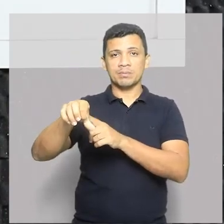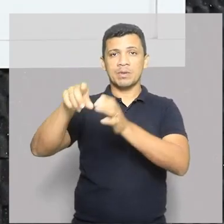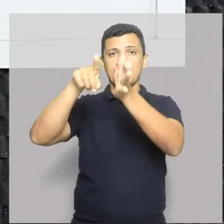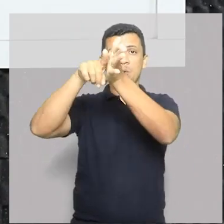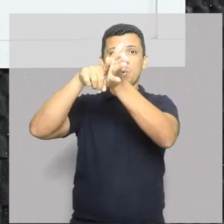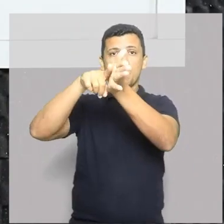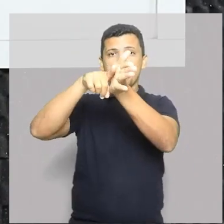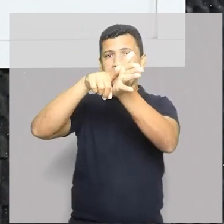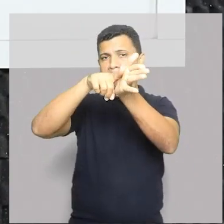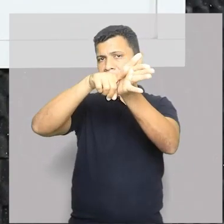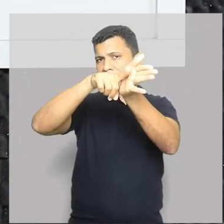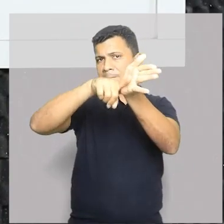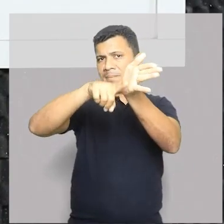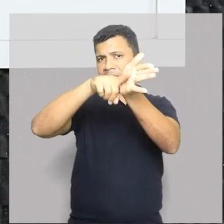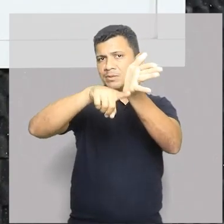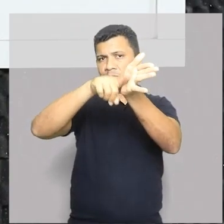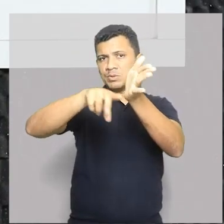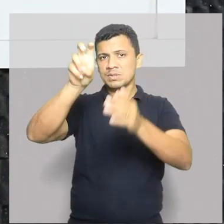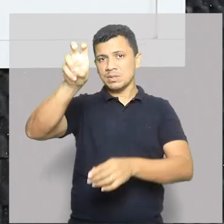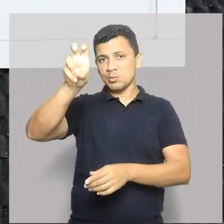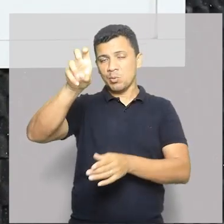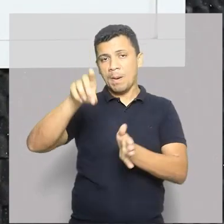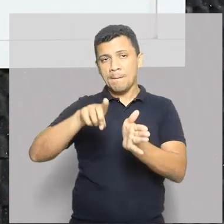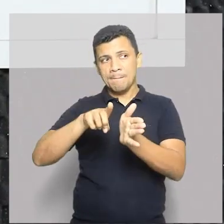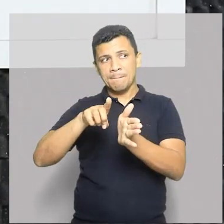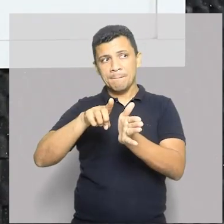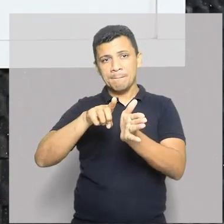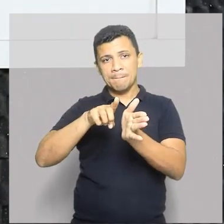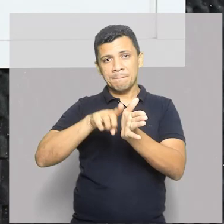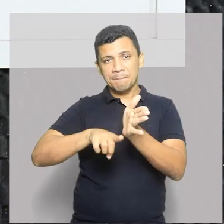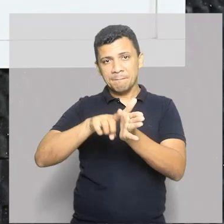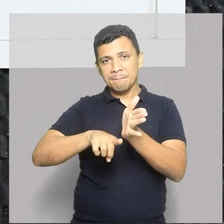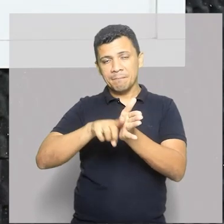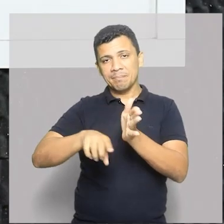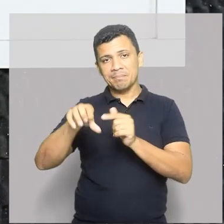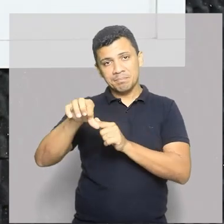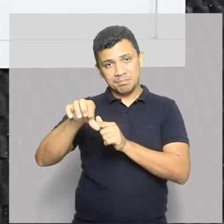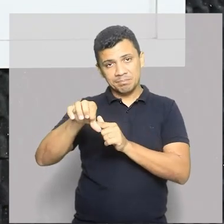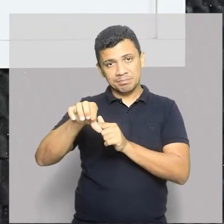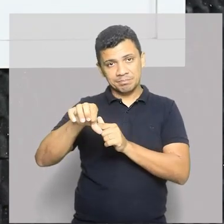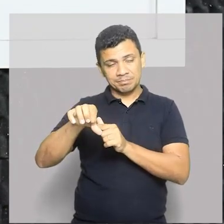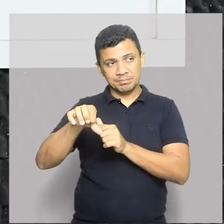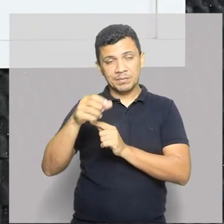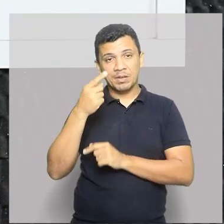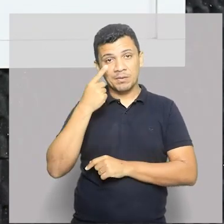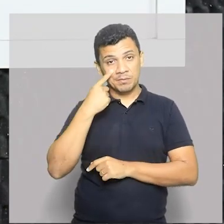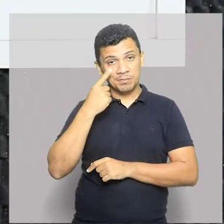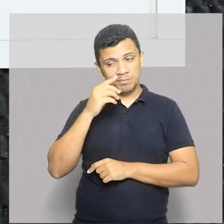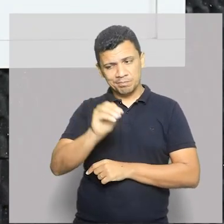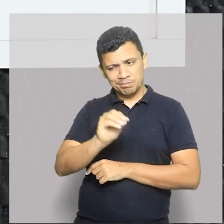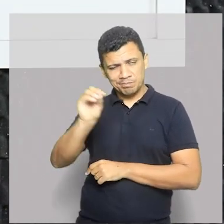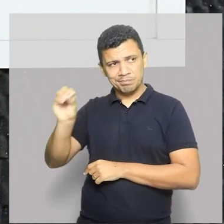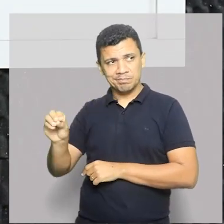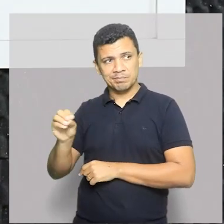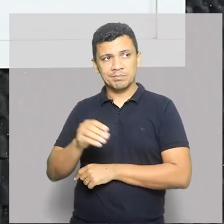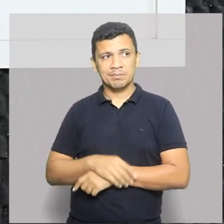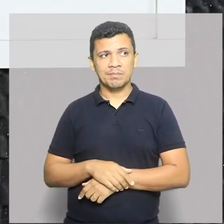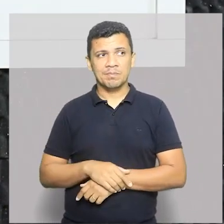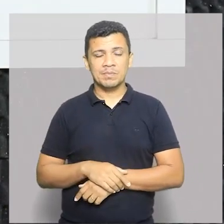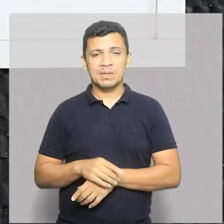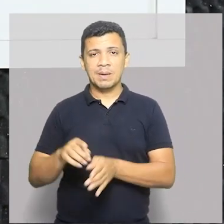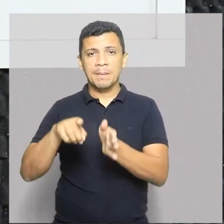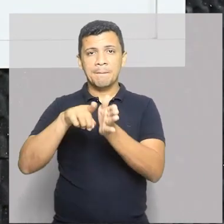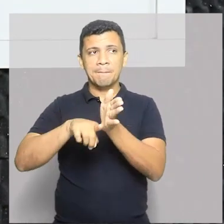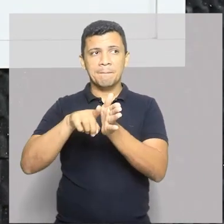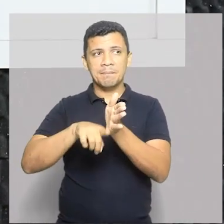cima menos o expoente de baixo, tá bom? Vou fazer aqui de ladinho para tu poder entender legal, ó. Menos